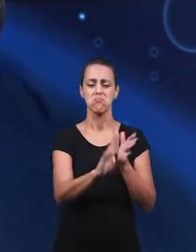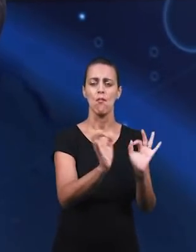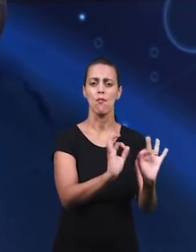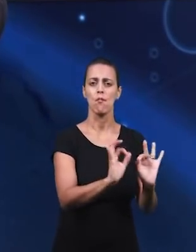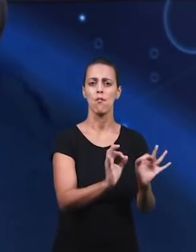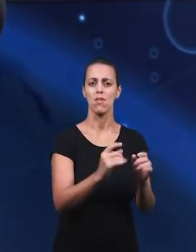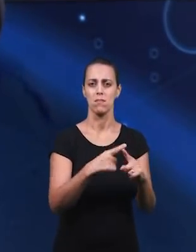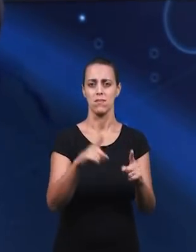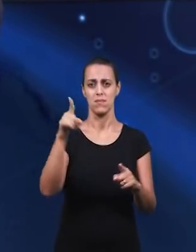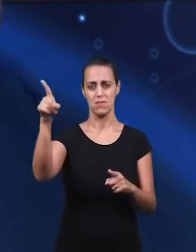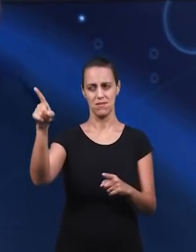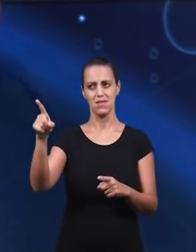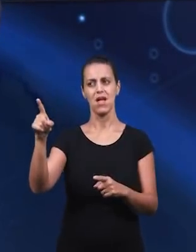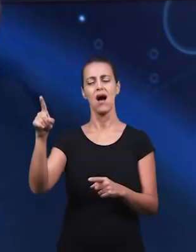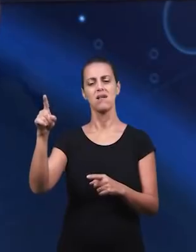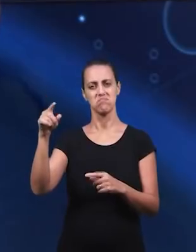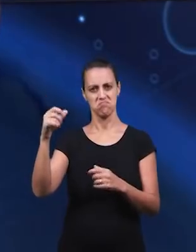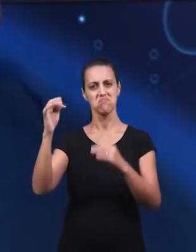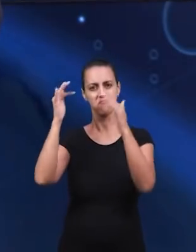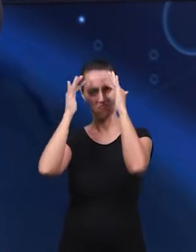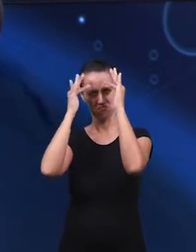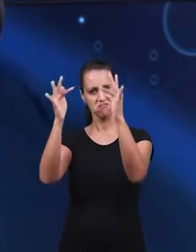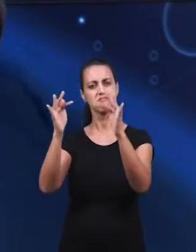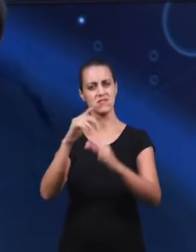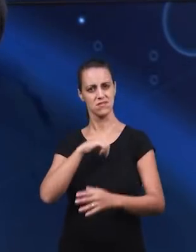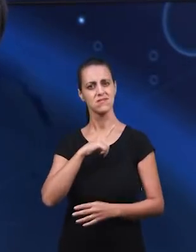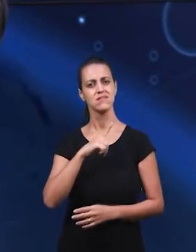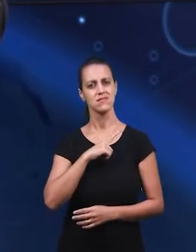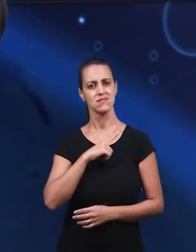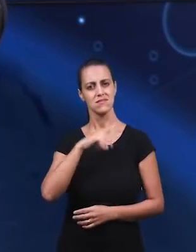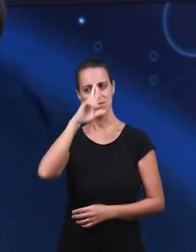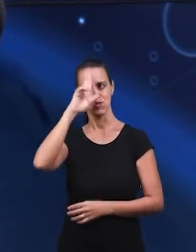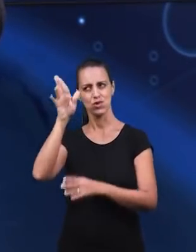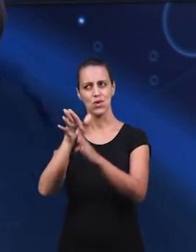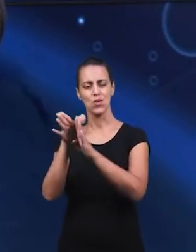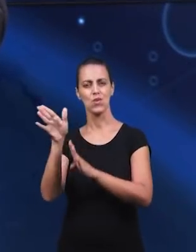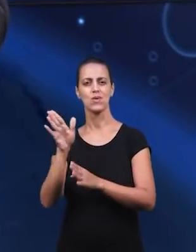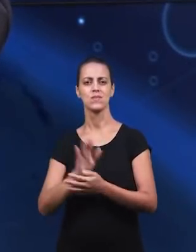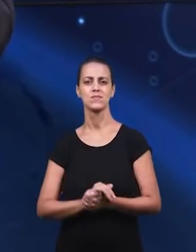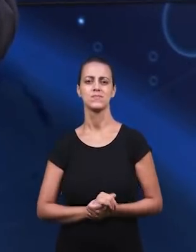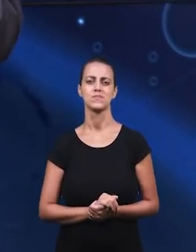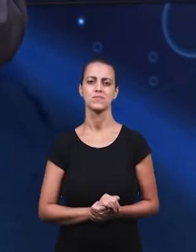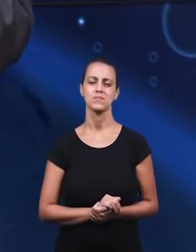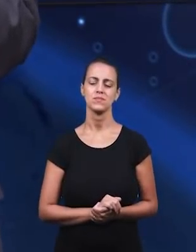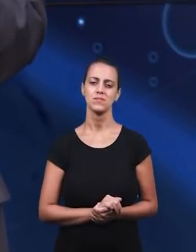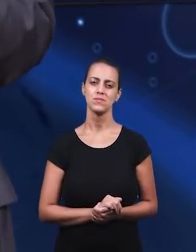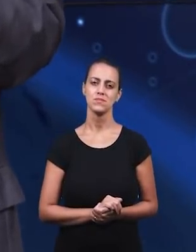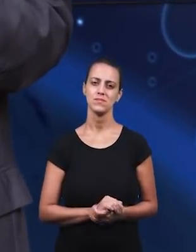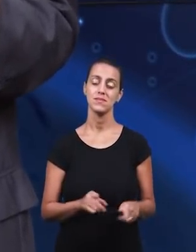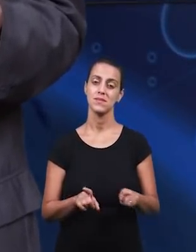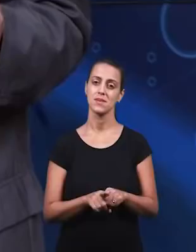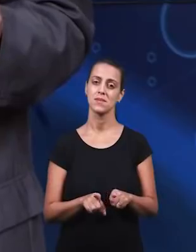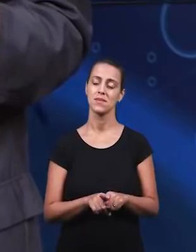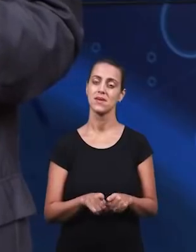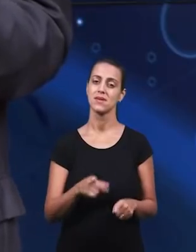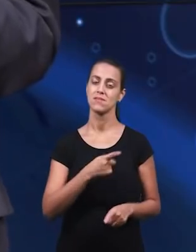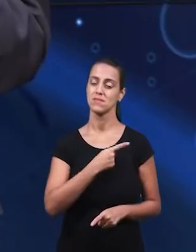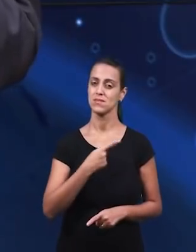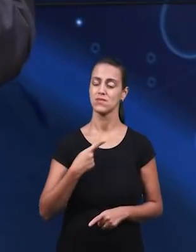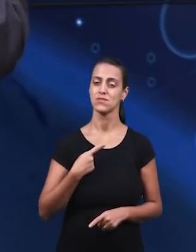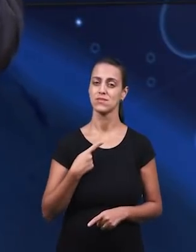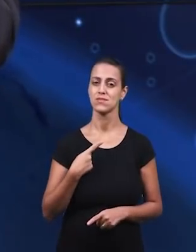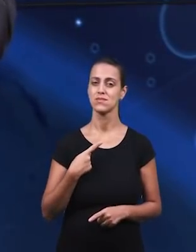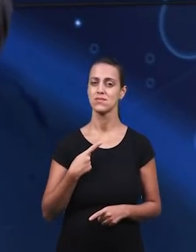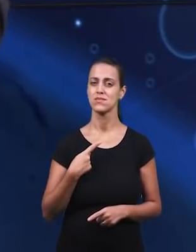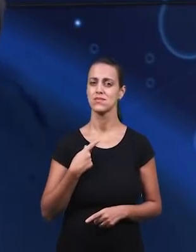de Vancouver está sendo fiel a esta orientação da parte do Senhor. Muito bem colocado pelo pastor também, de algumas